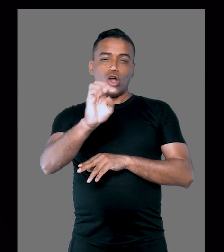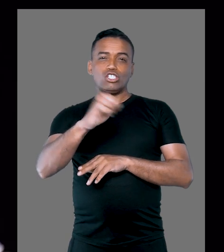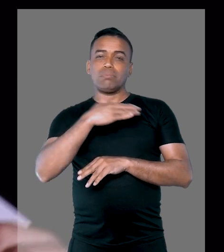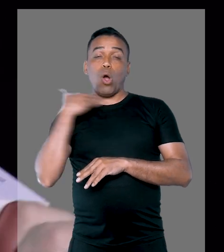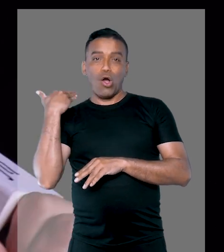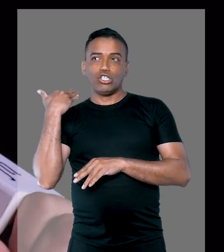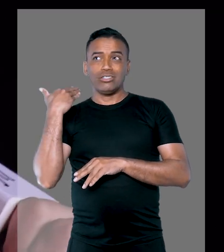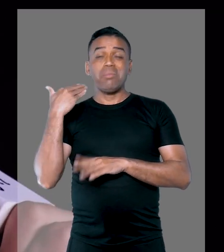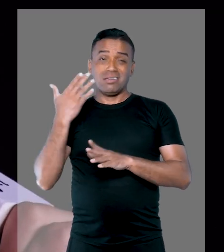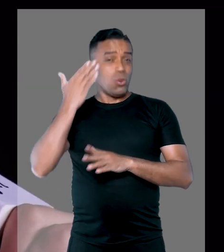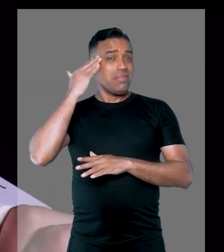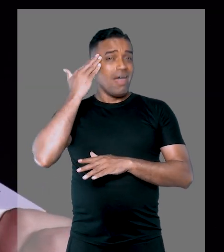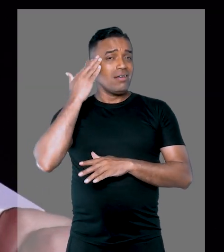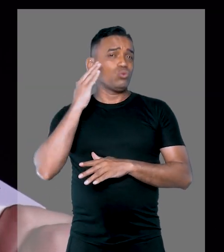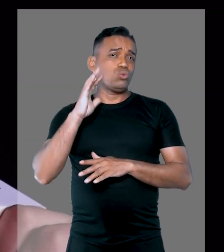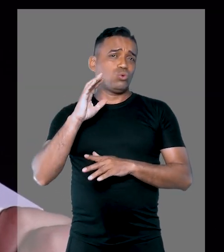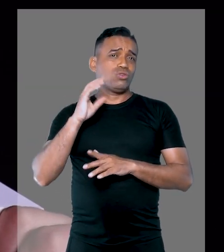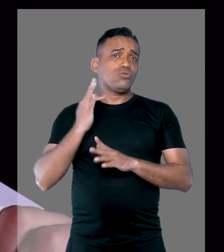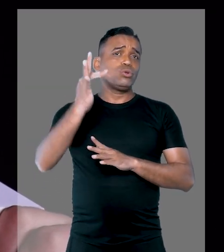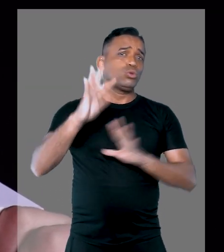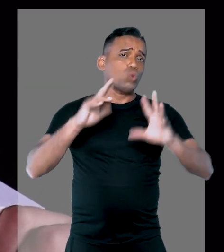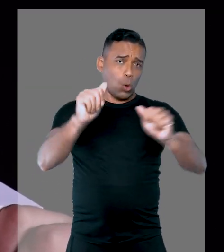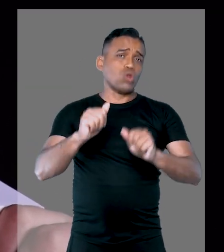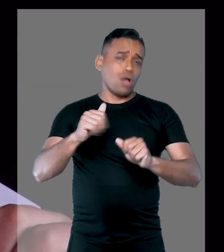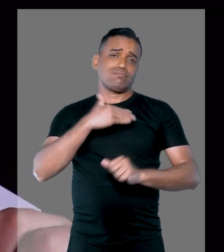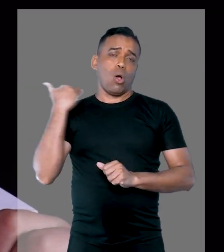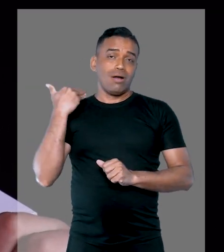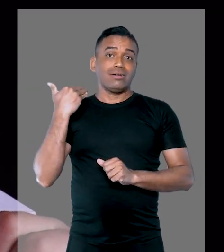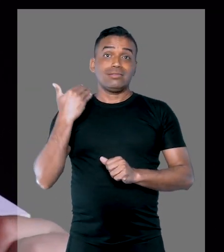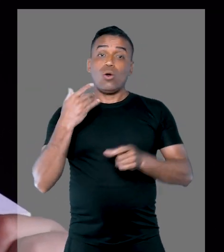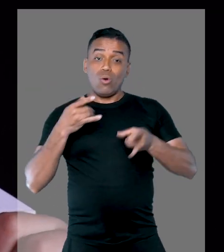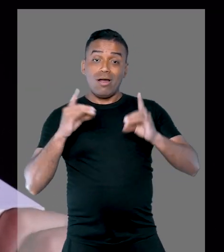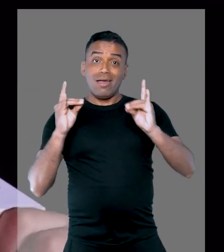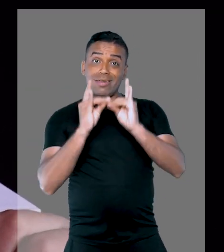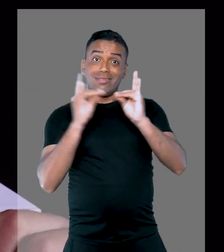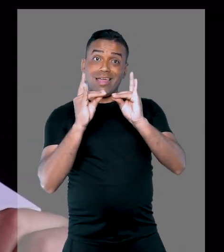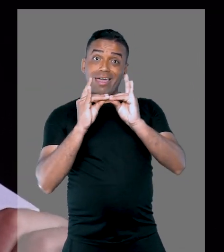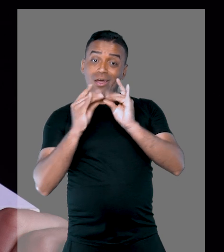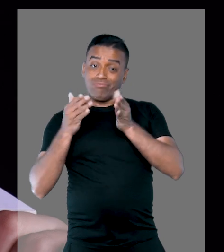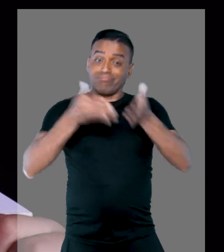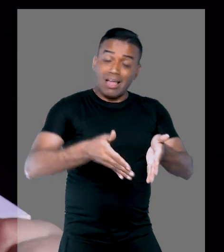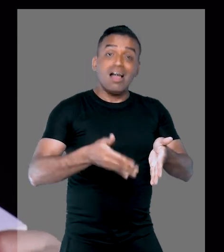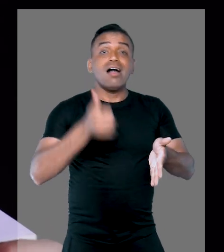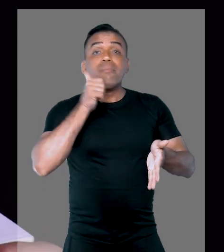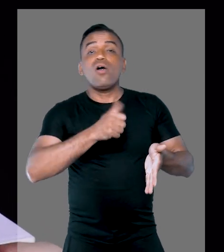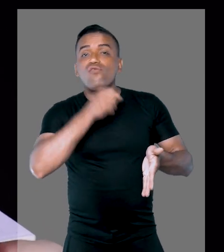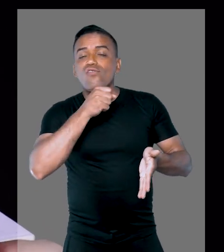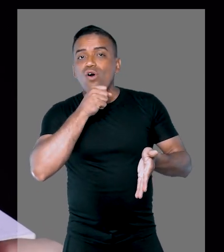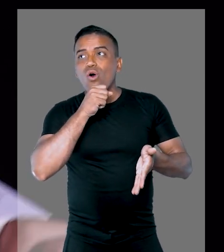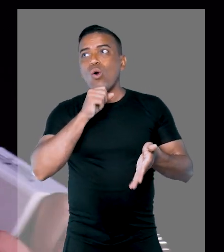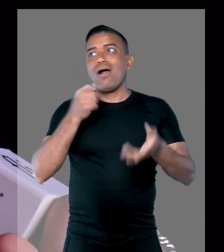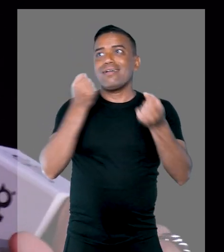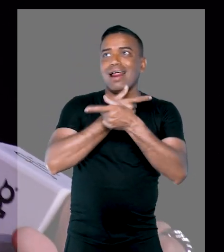eu vou falar que o enterro do meu avô foi engraçado, mas não foi engraçado. Mas é porque o meu pai sempre foi